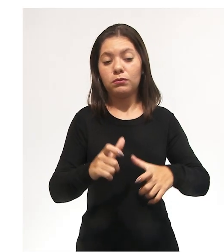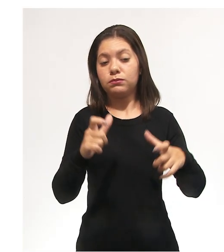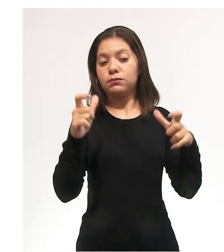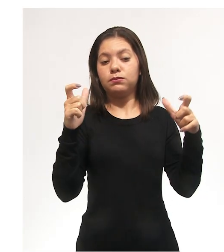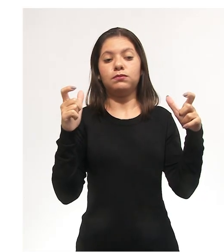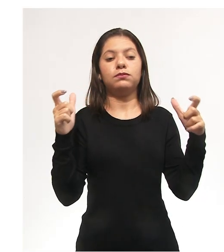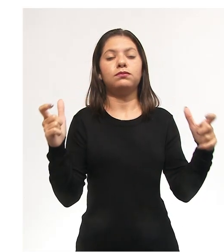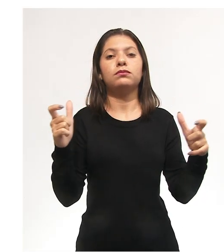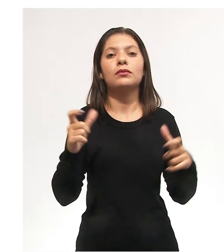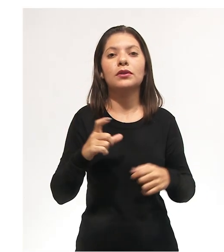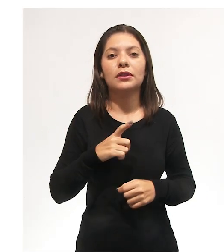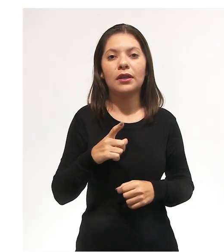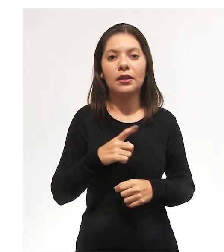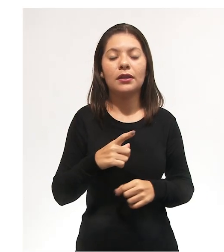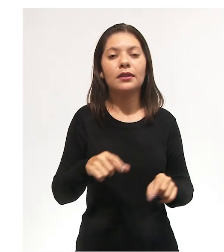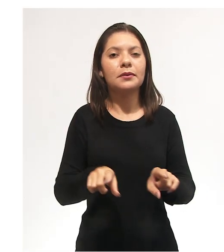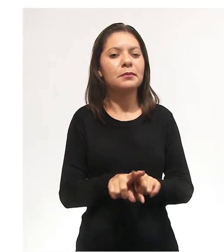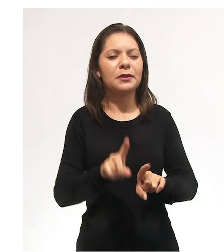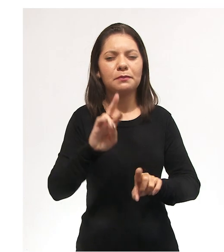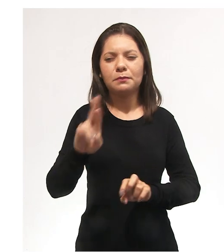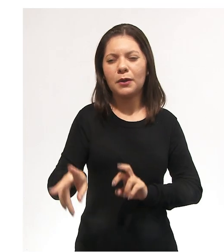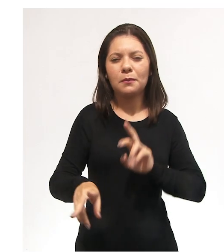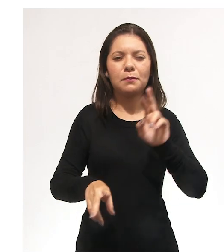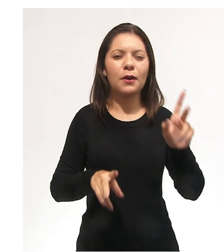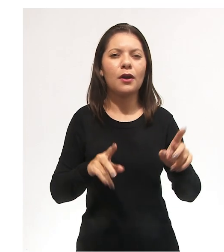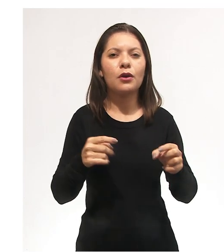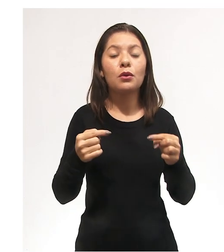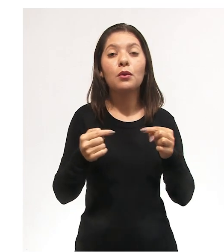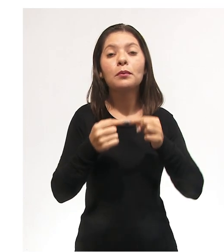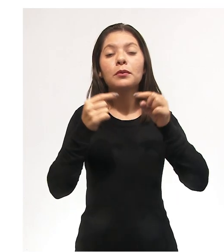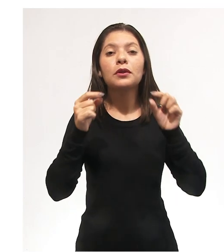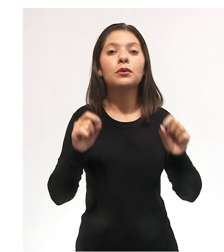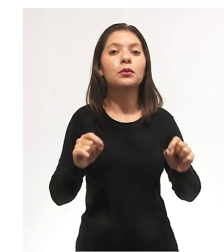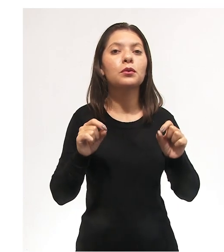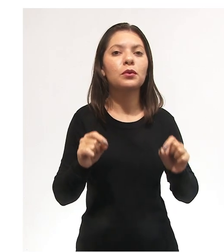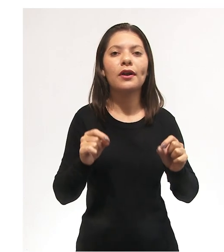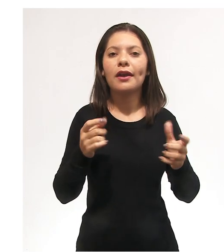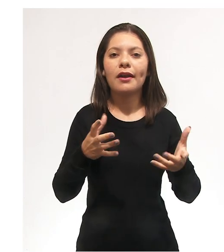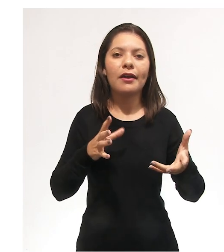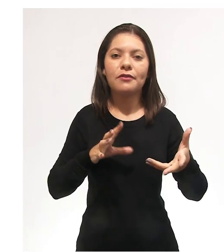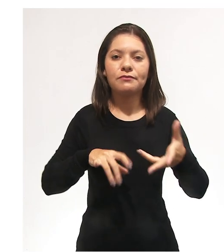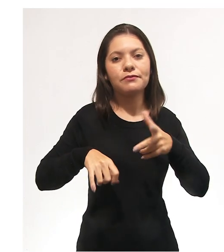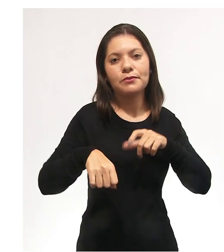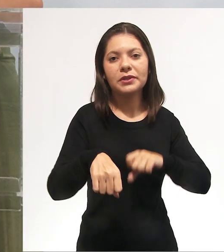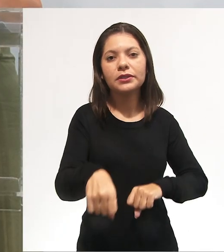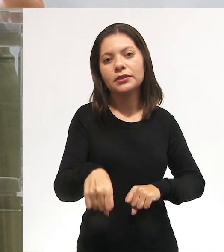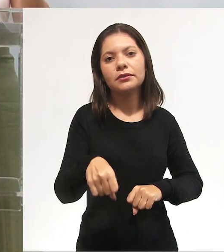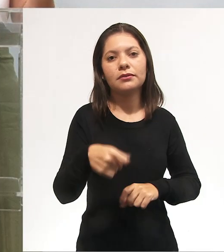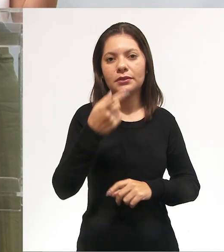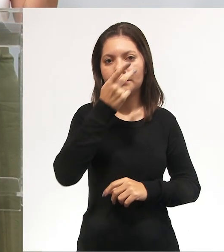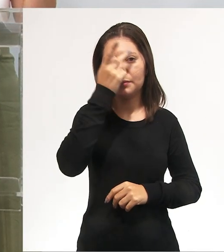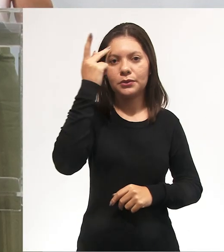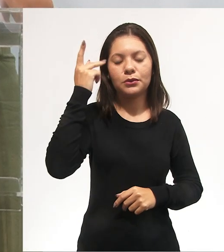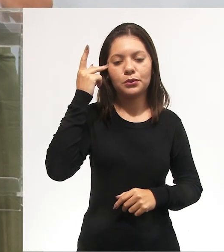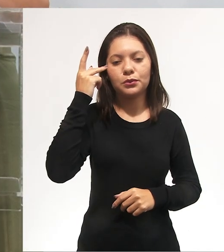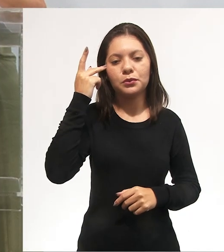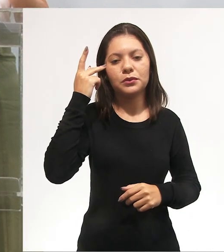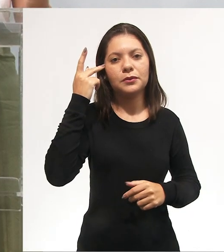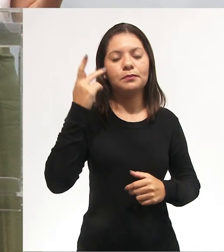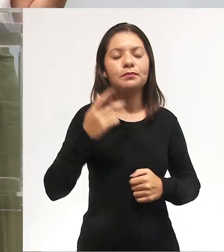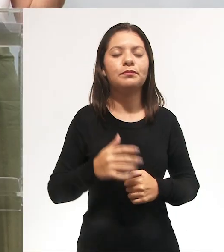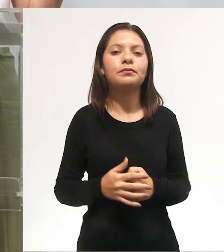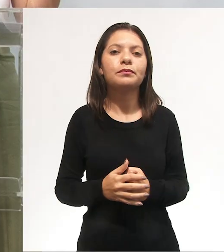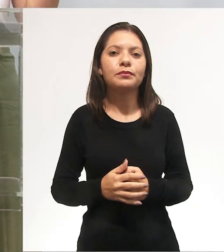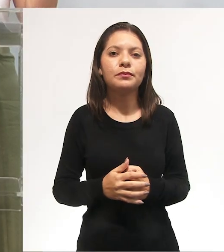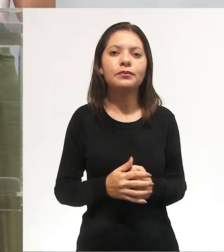né? Que tem essas diferenças, elas têm a ver também com a formação que o povo brasileiro